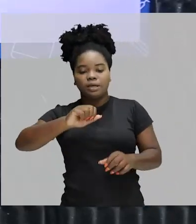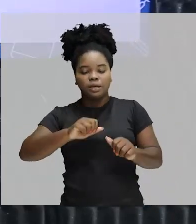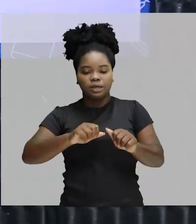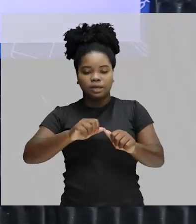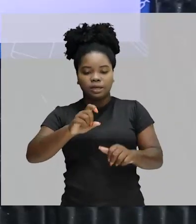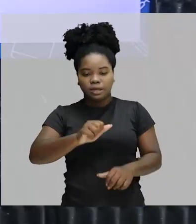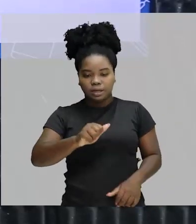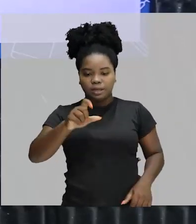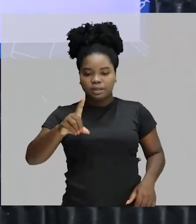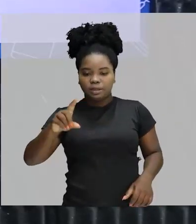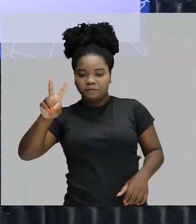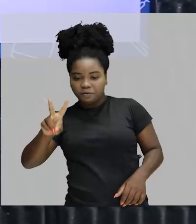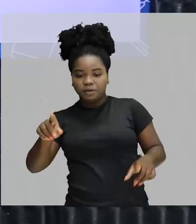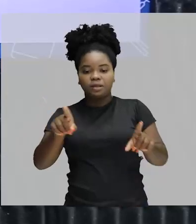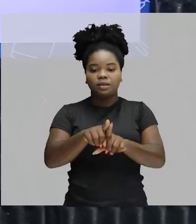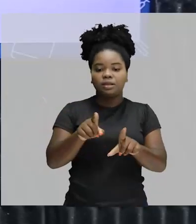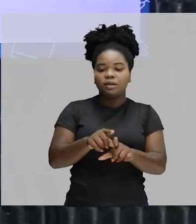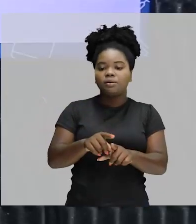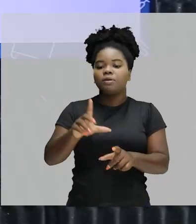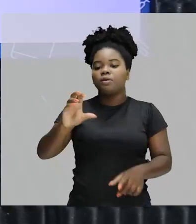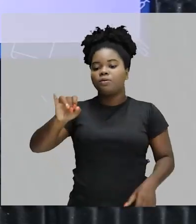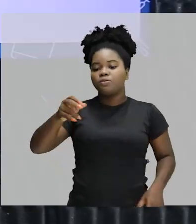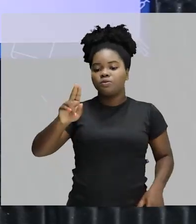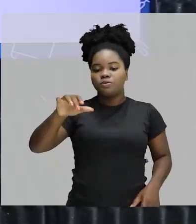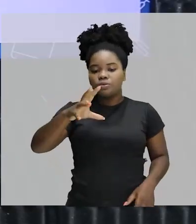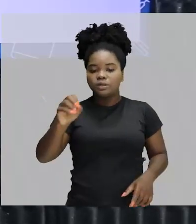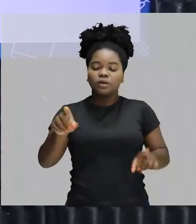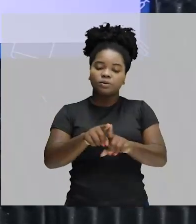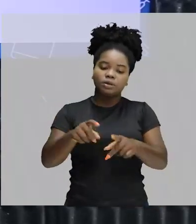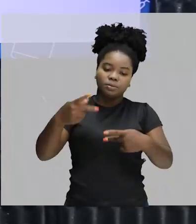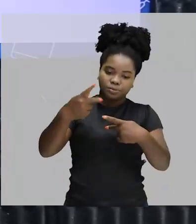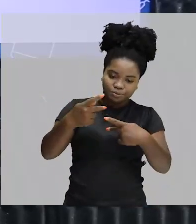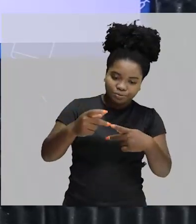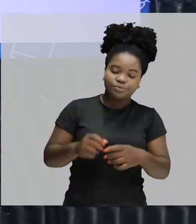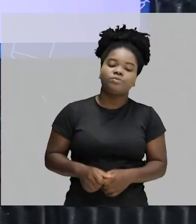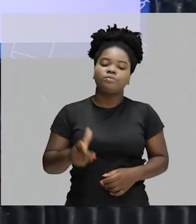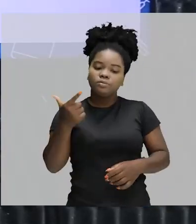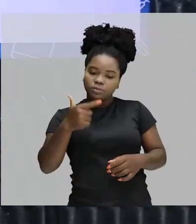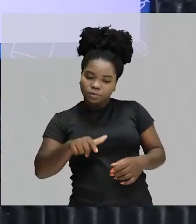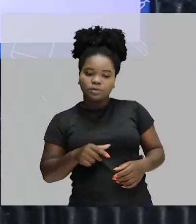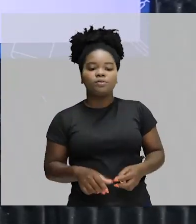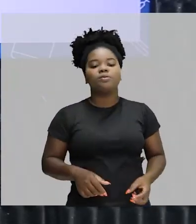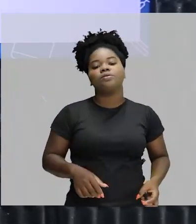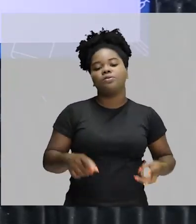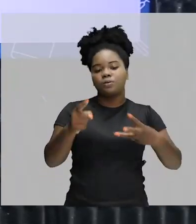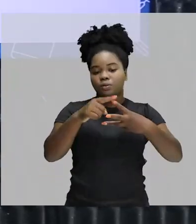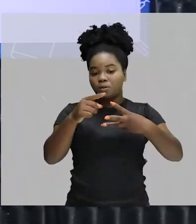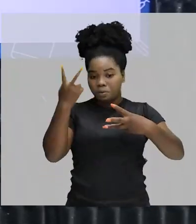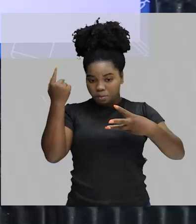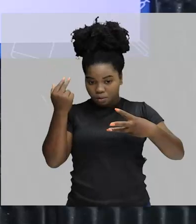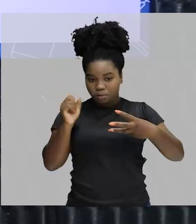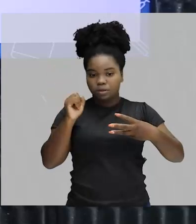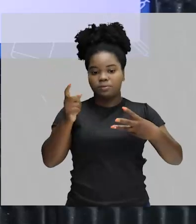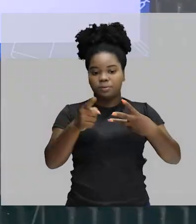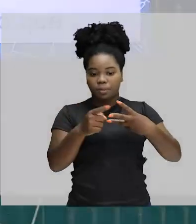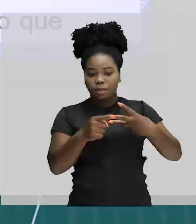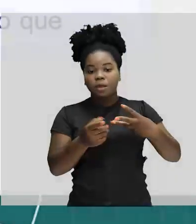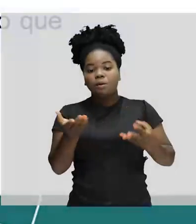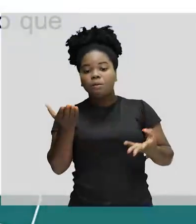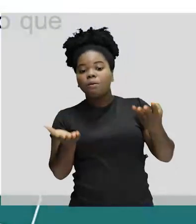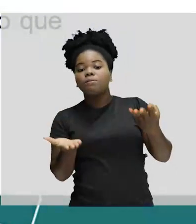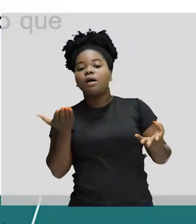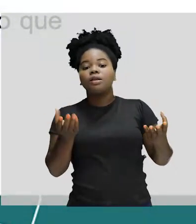interjeição, a conjunção e a preposição. Portanto, vamos continuar aqui com o grau do adjetivo. O